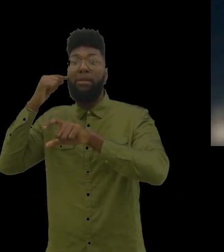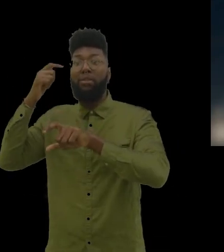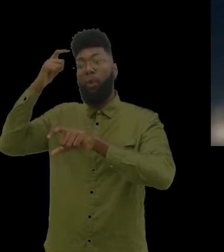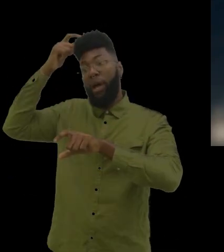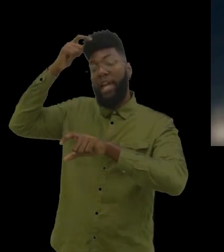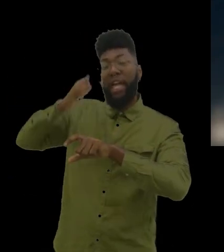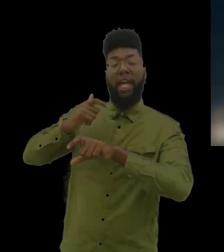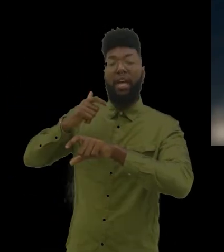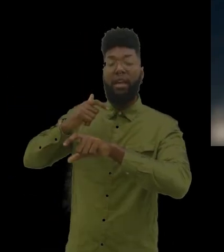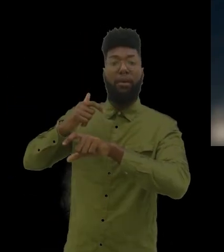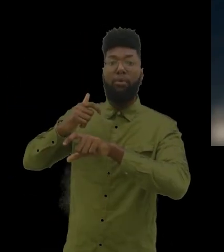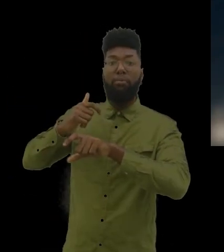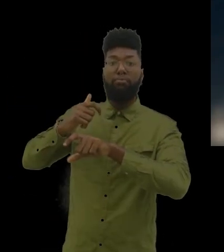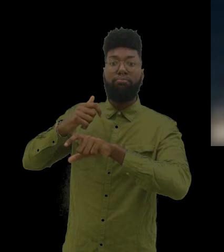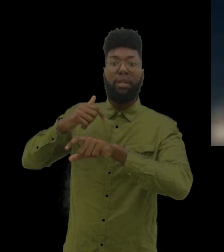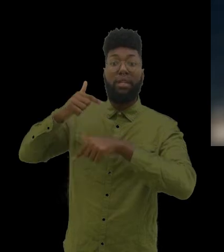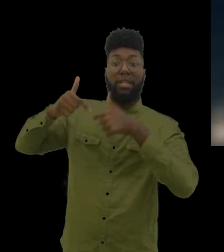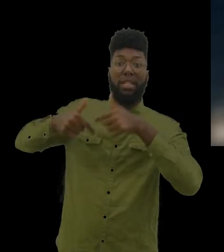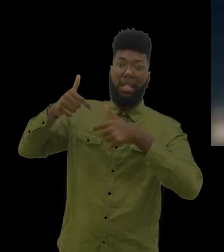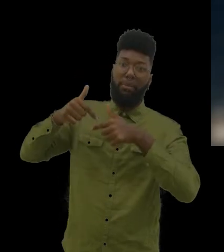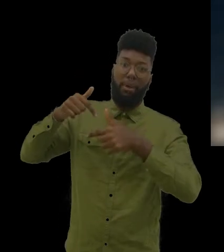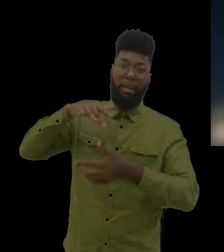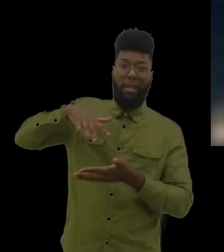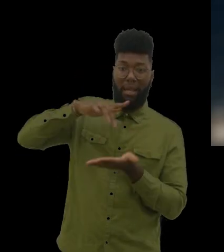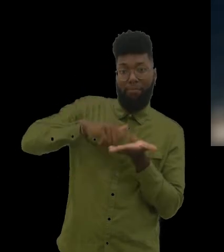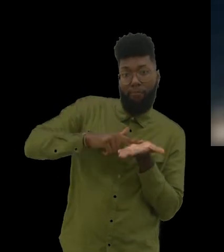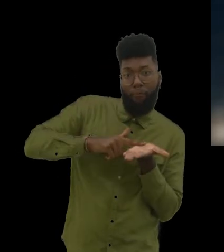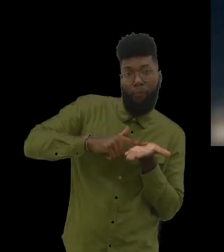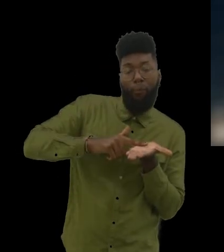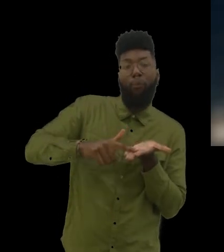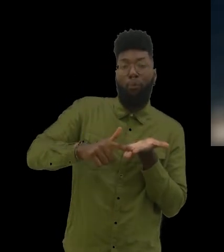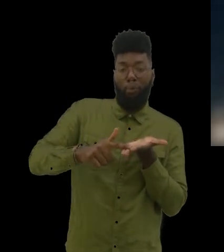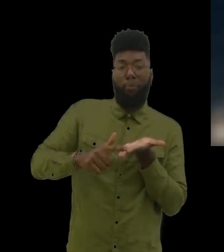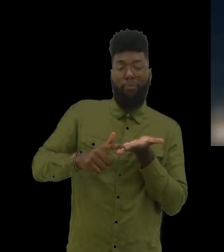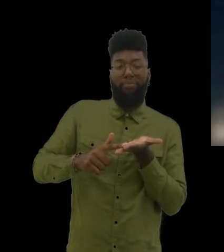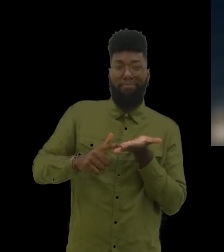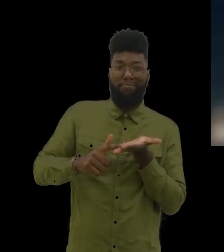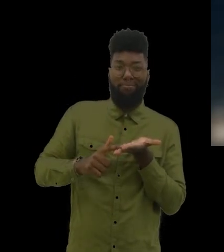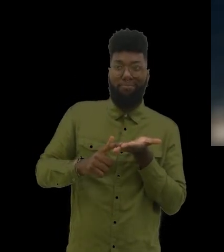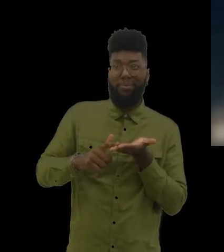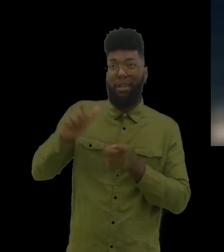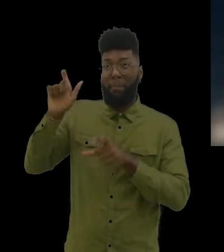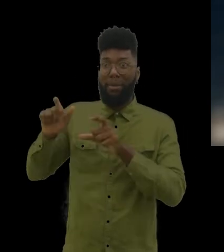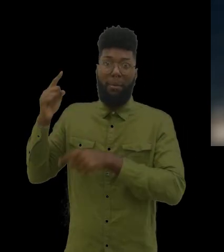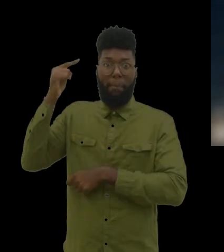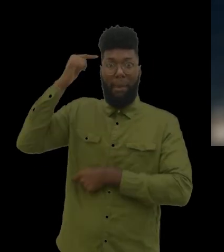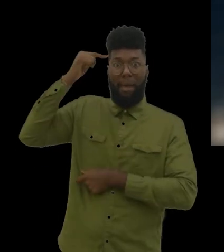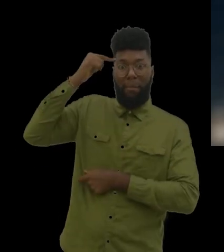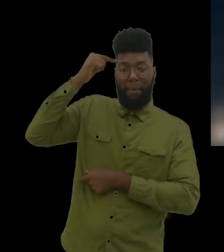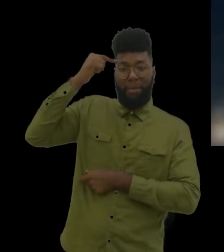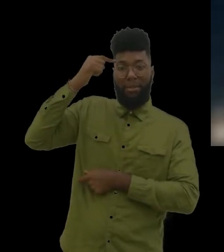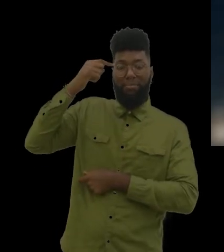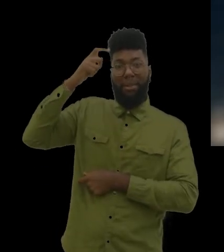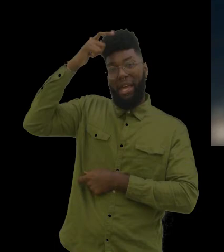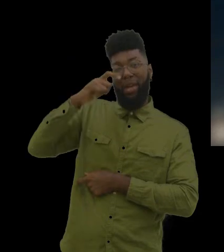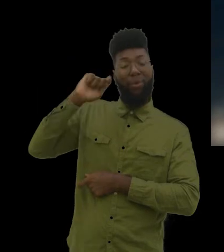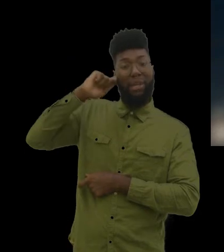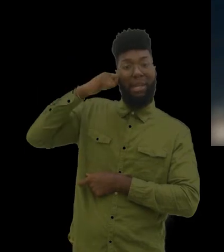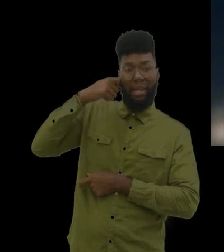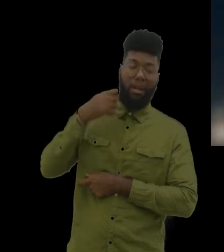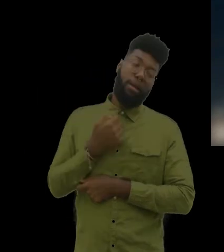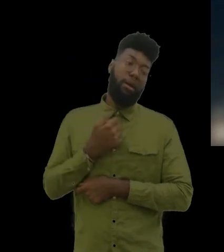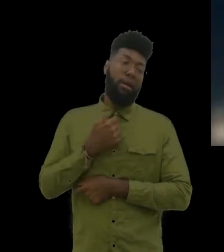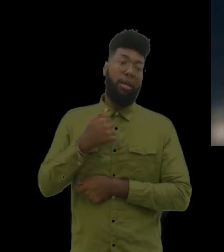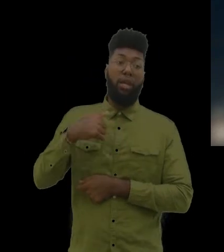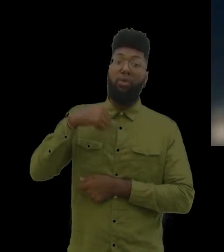de chegar até onde elas chegaram, porque eu tô com um uniforme e um jaleco branco, sabe? Então, isso, por um lado, me entristece,